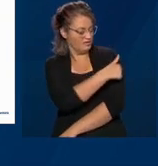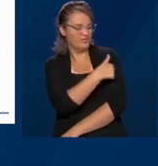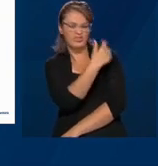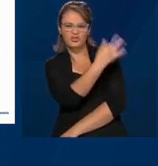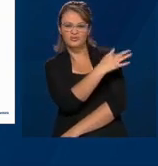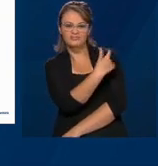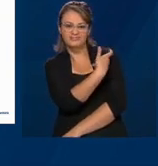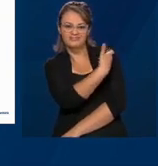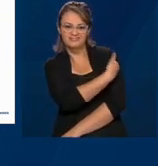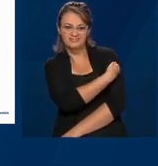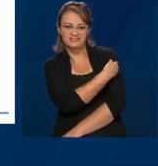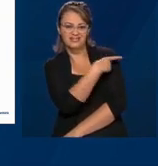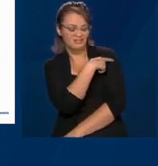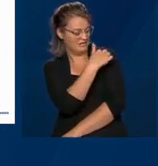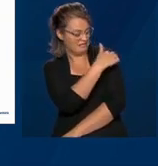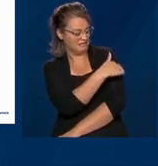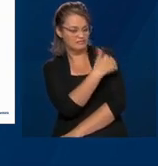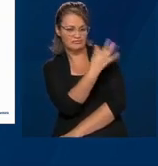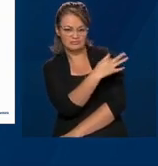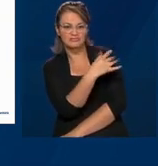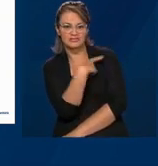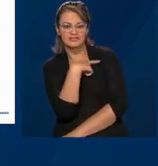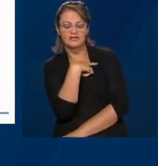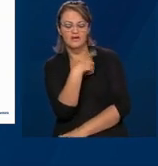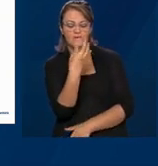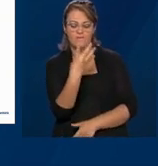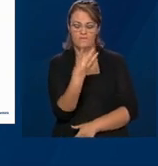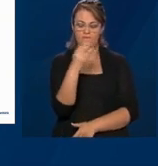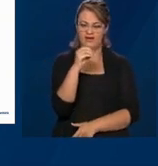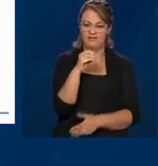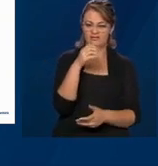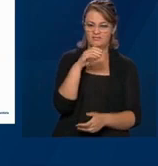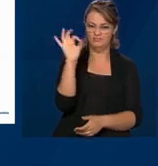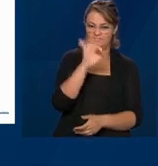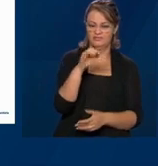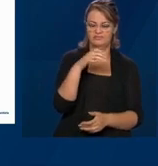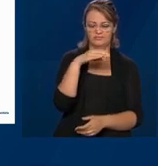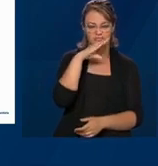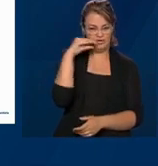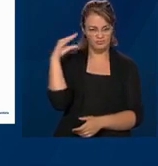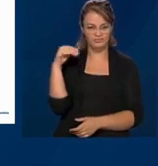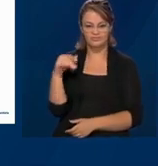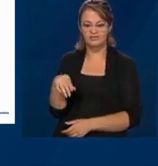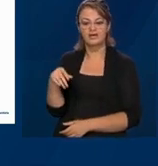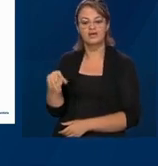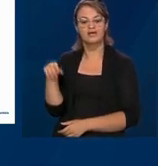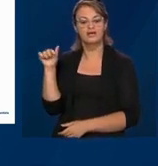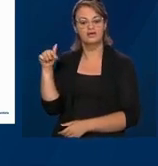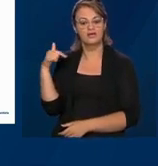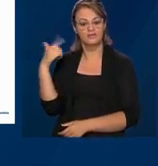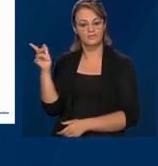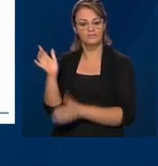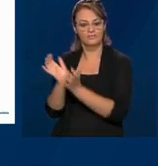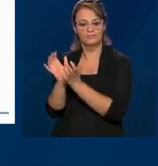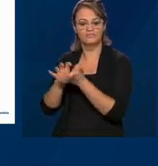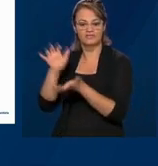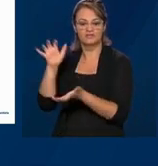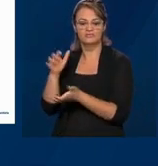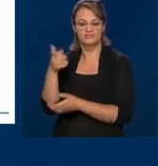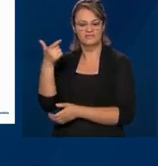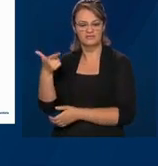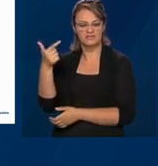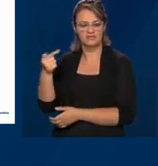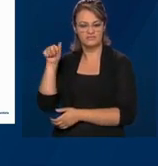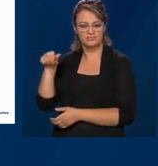administração. Aconteceu em 40,1% dos adultos e 27,8% dos idosos. A grande maioria das